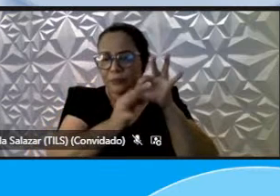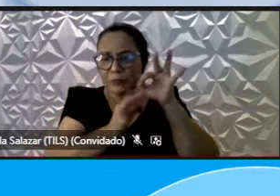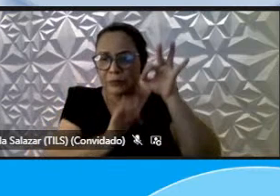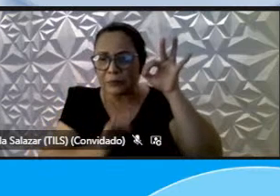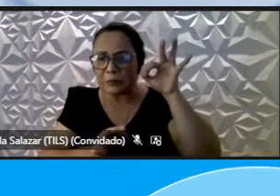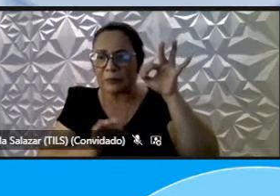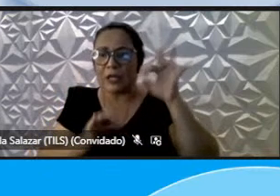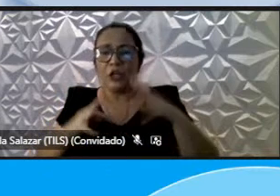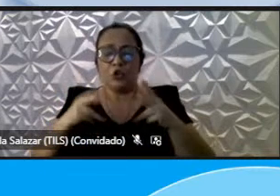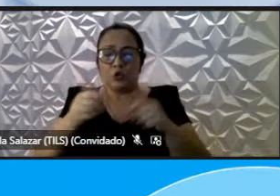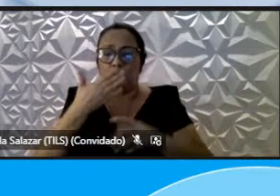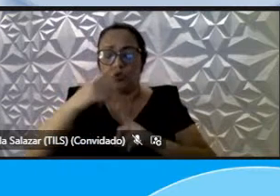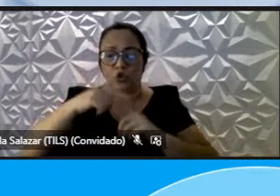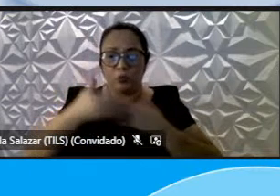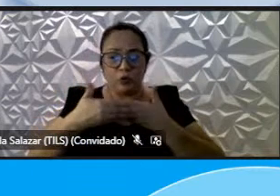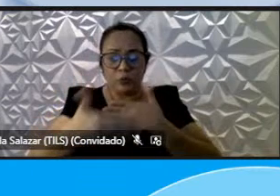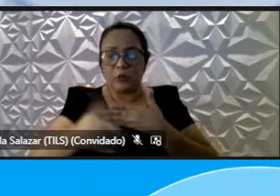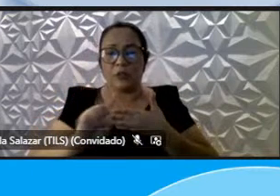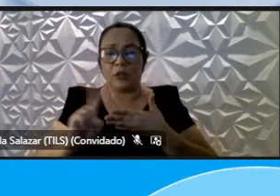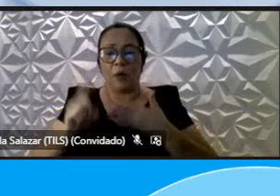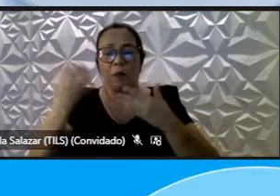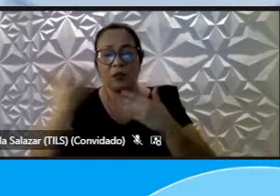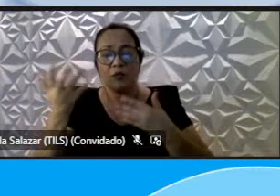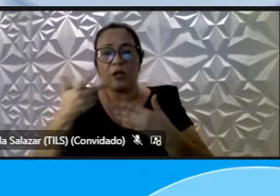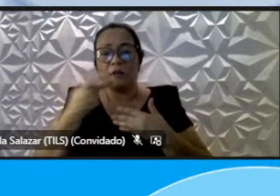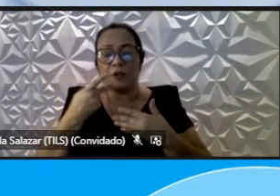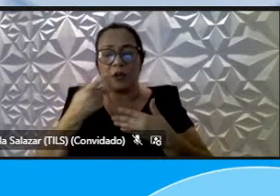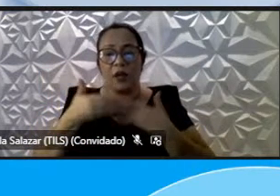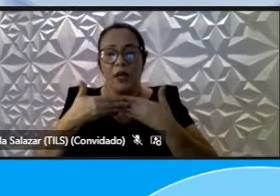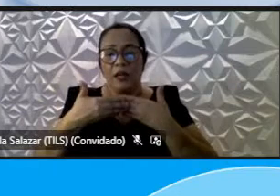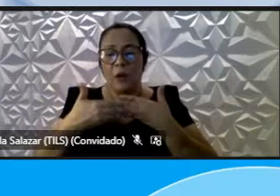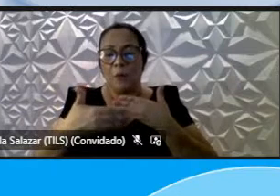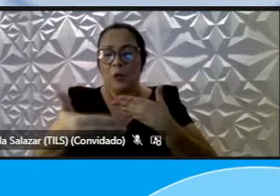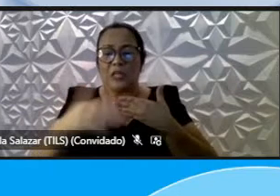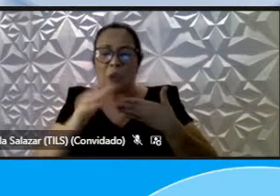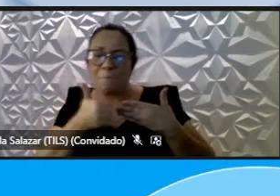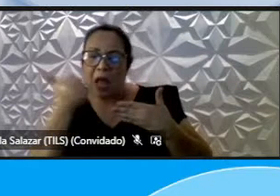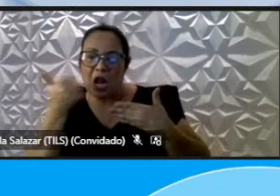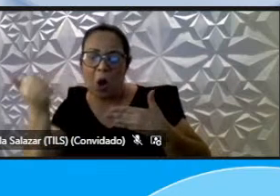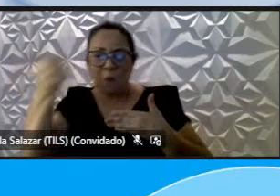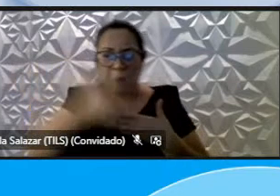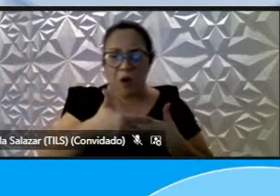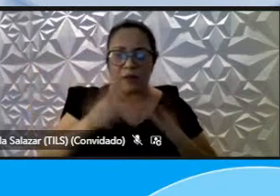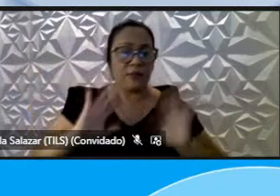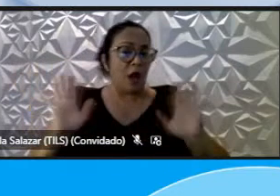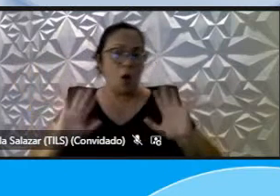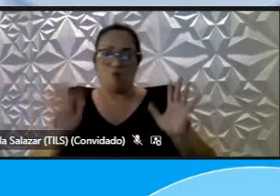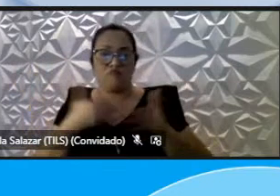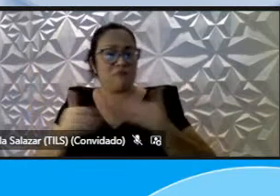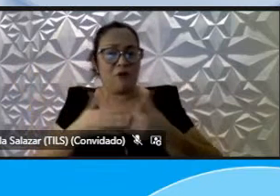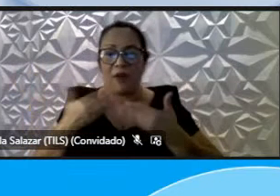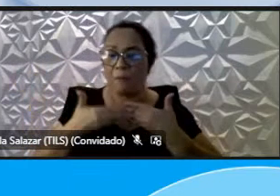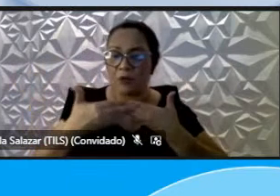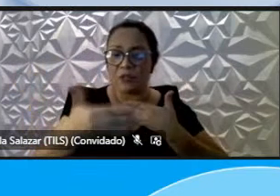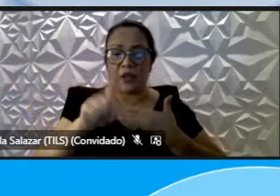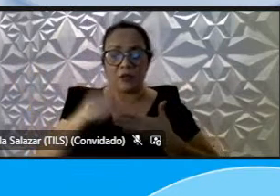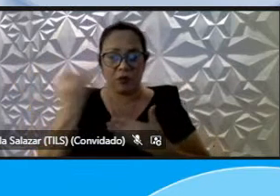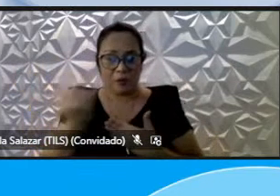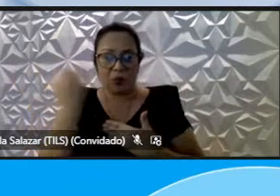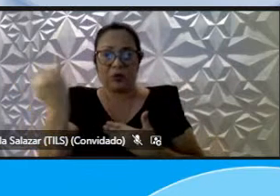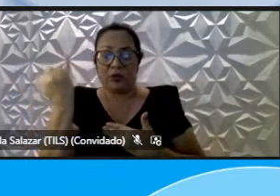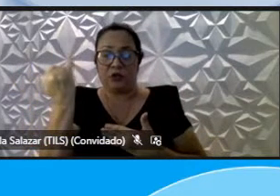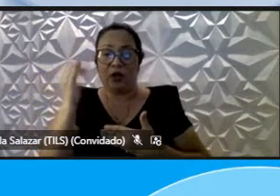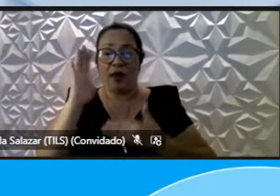processos, mas o que eu quero deixar claro é que não há um processo melhor do que os outros. Todos são importantes e o que importa é o